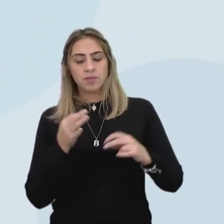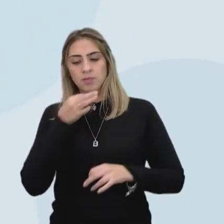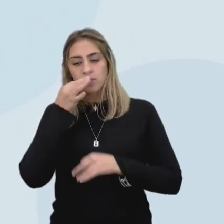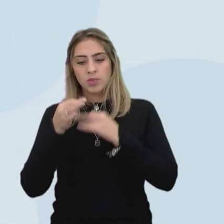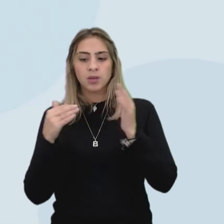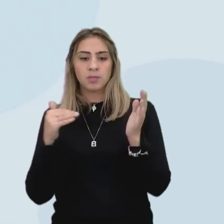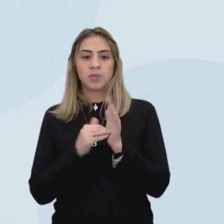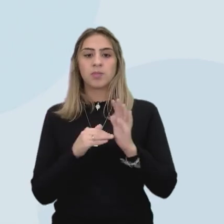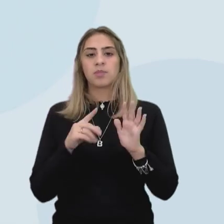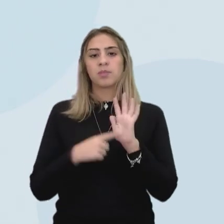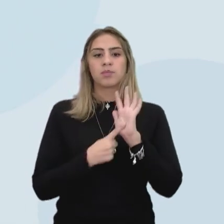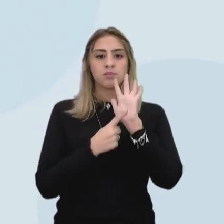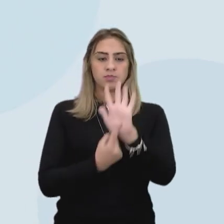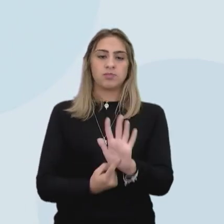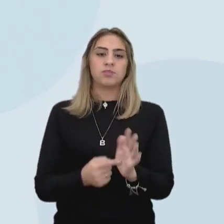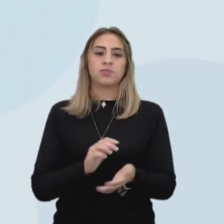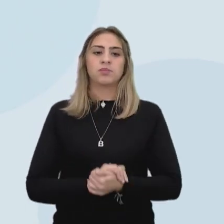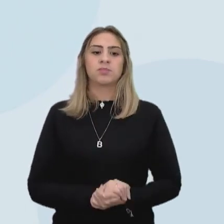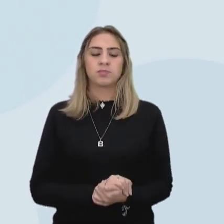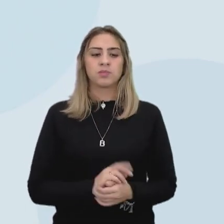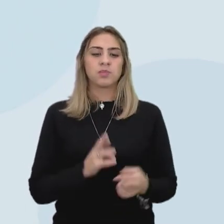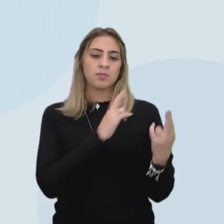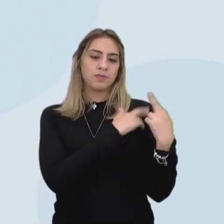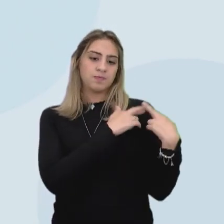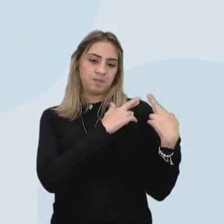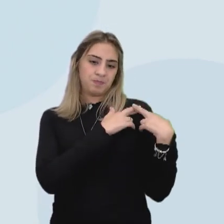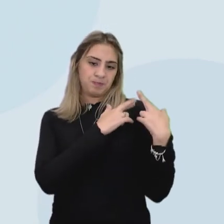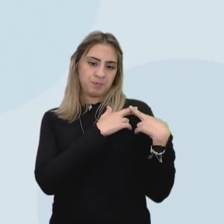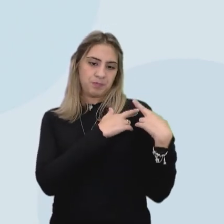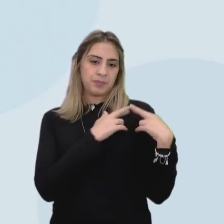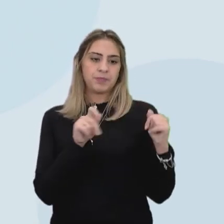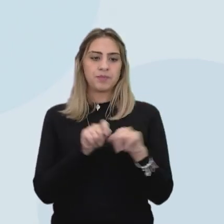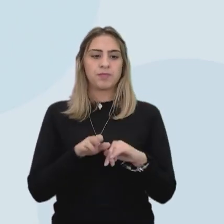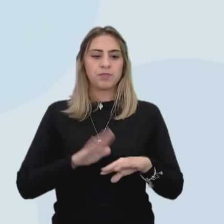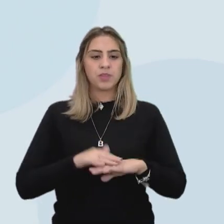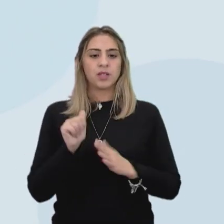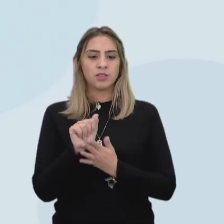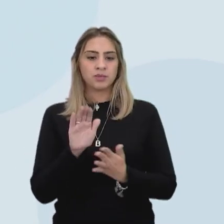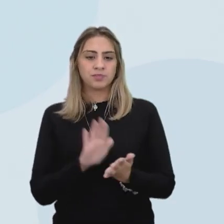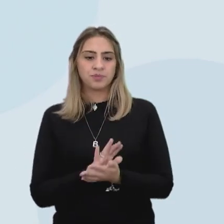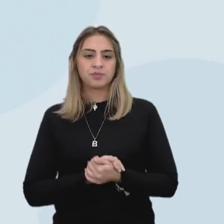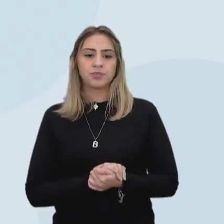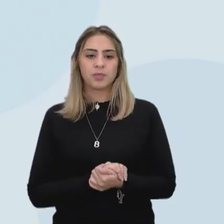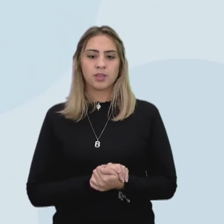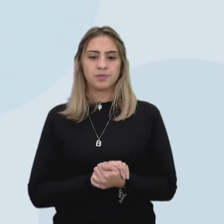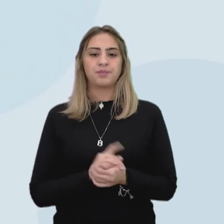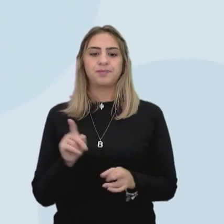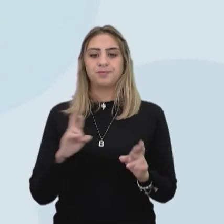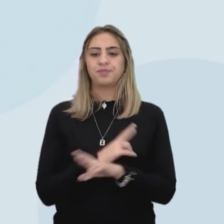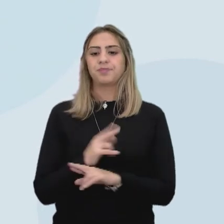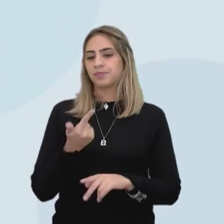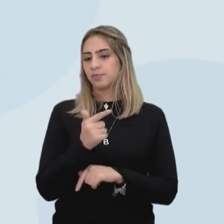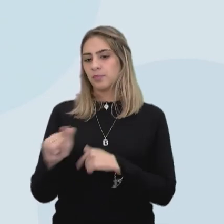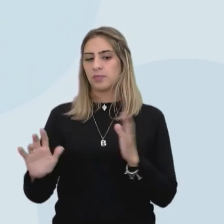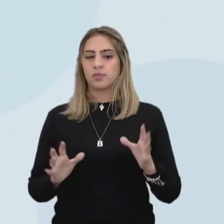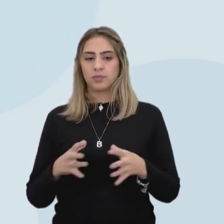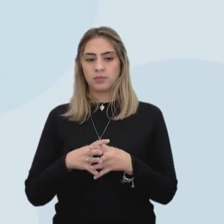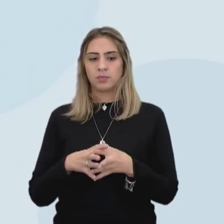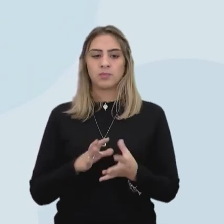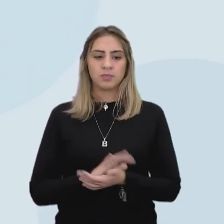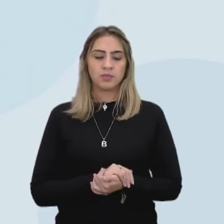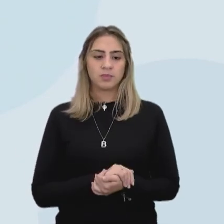própria apresentação, a responsabilidade na realização da tarefa e da relação com os demais no